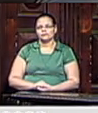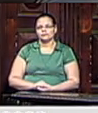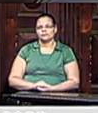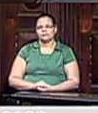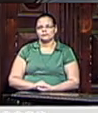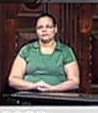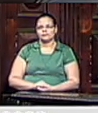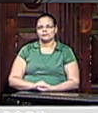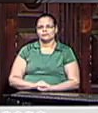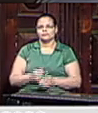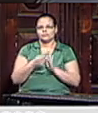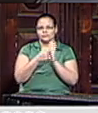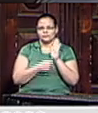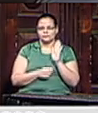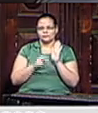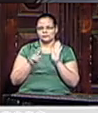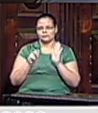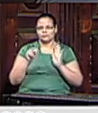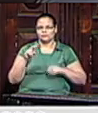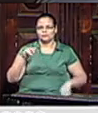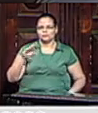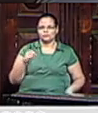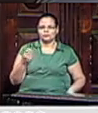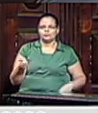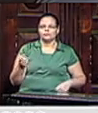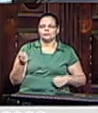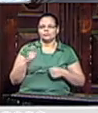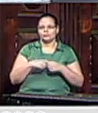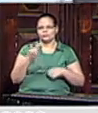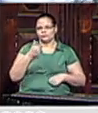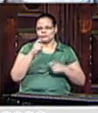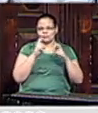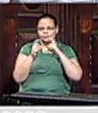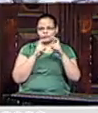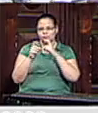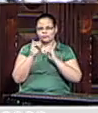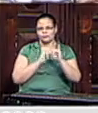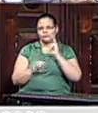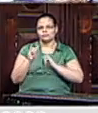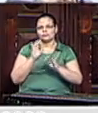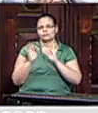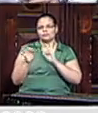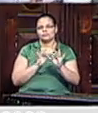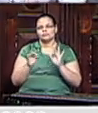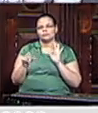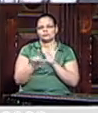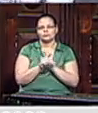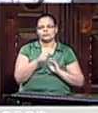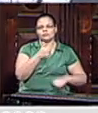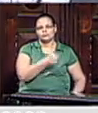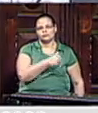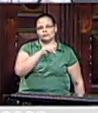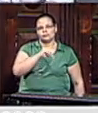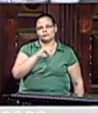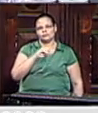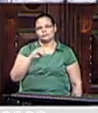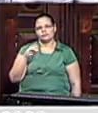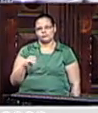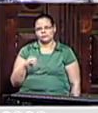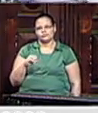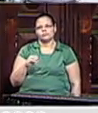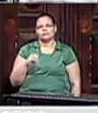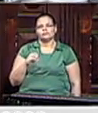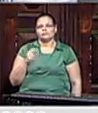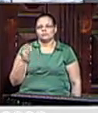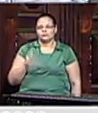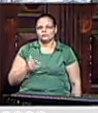O projeto vai à redação do vencido para a segunda discussão. Anuncio. Projeto de lei número 1900 de 2016, de